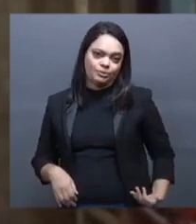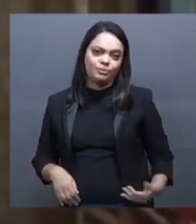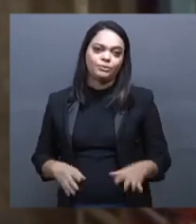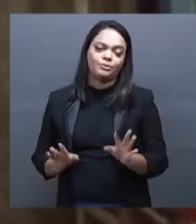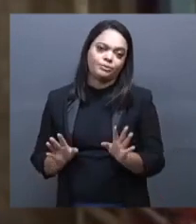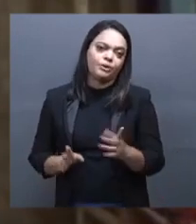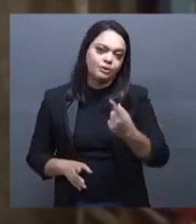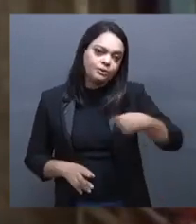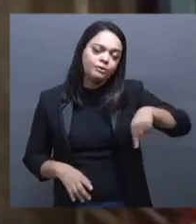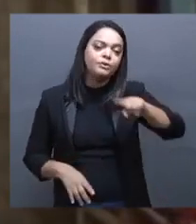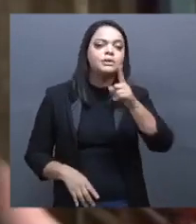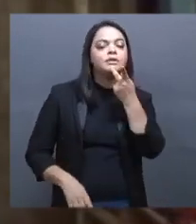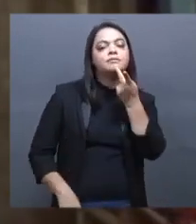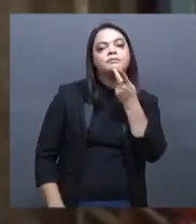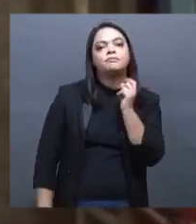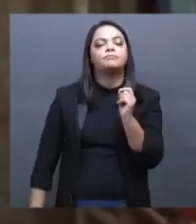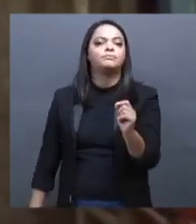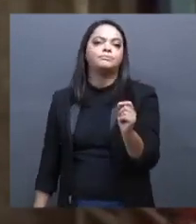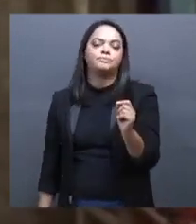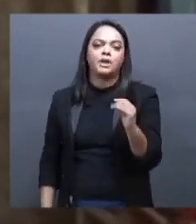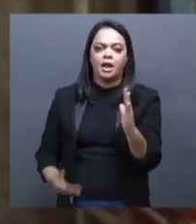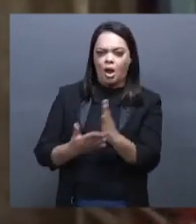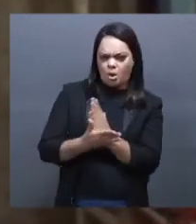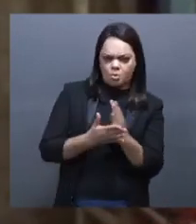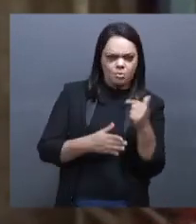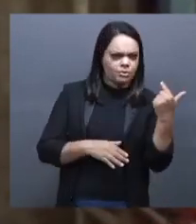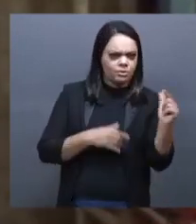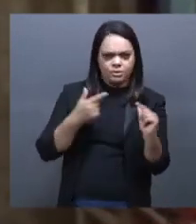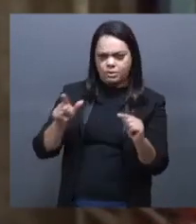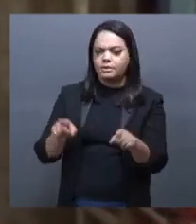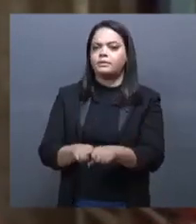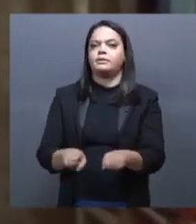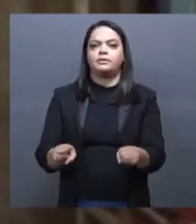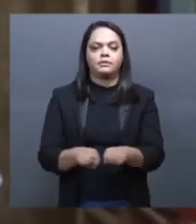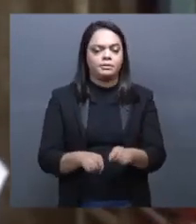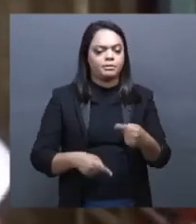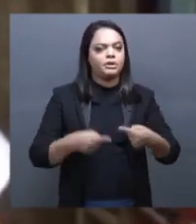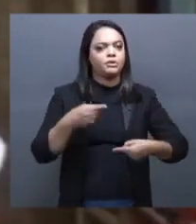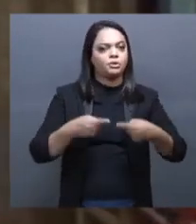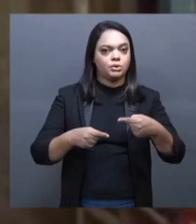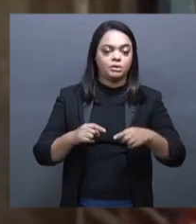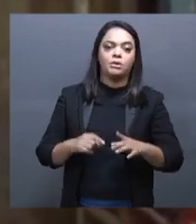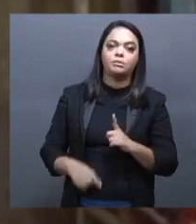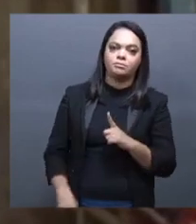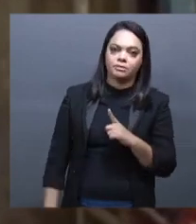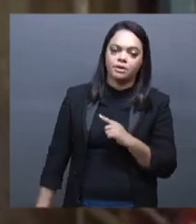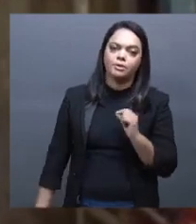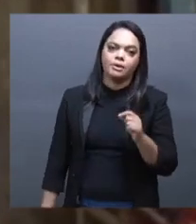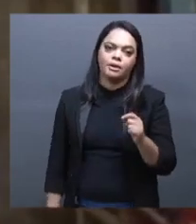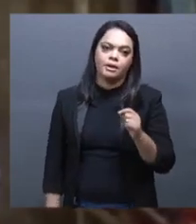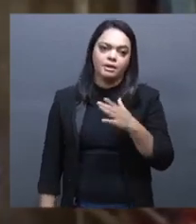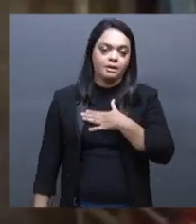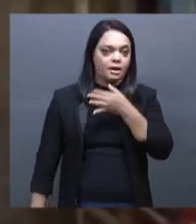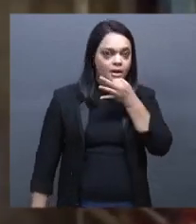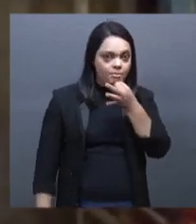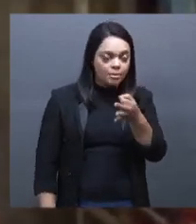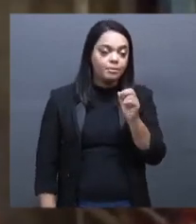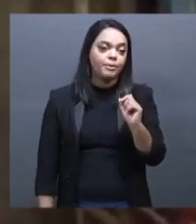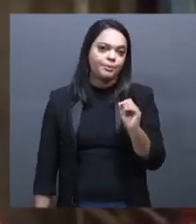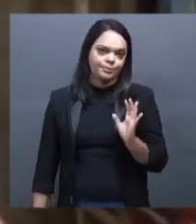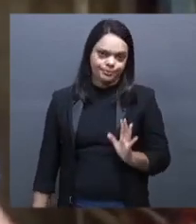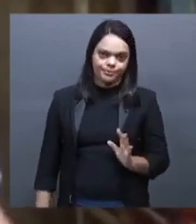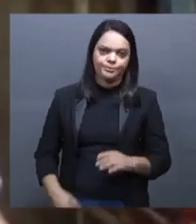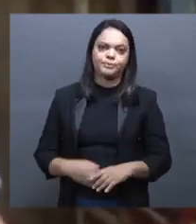dessas que vocês mencionam e de algumas outras que também estão em discussão, né, eu acho que vale dizer o seguinte.